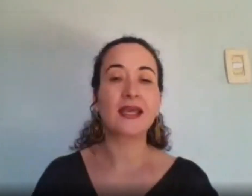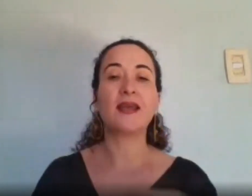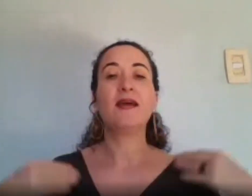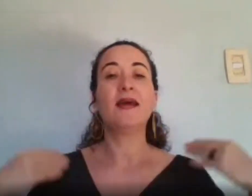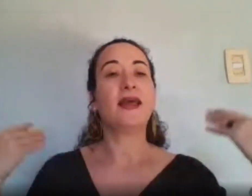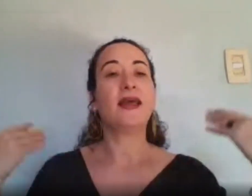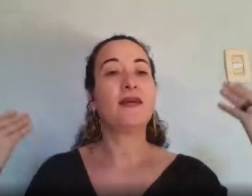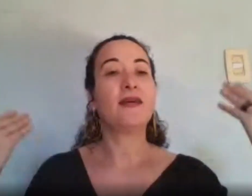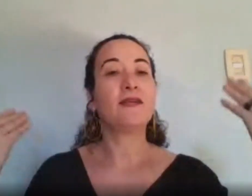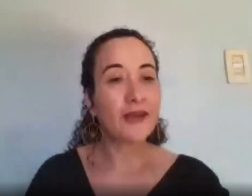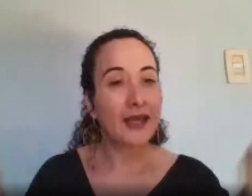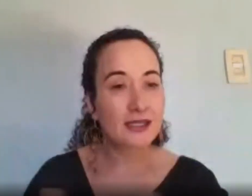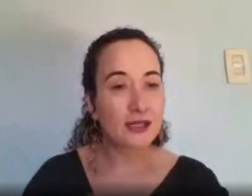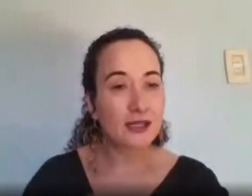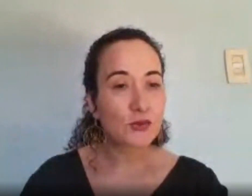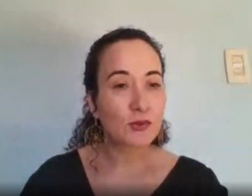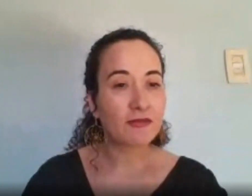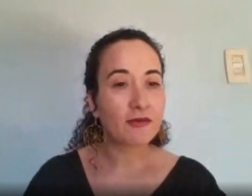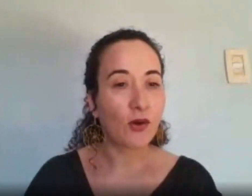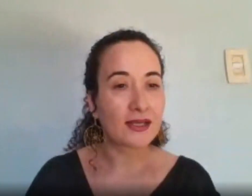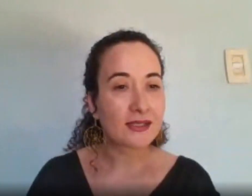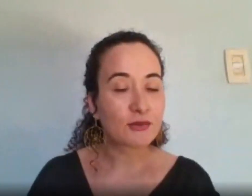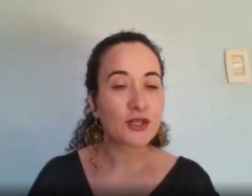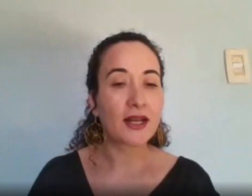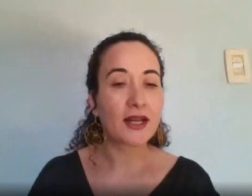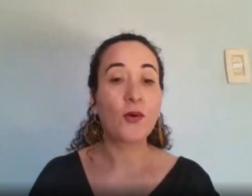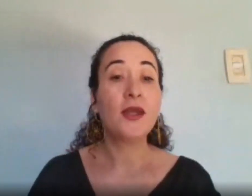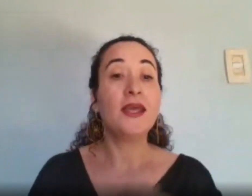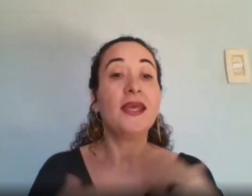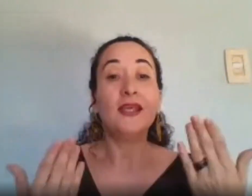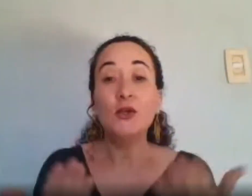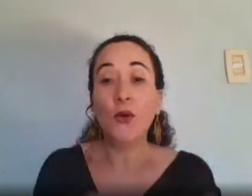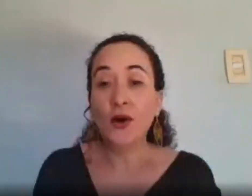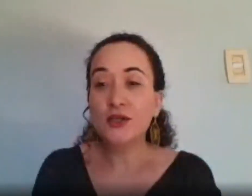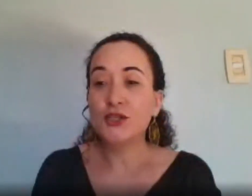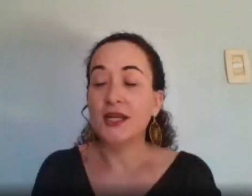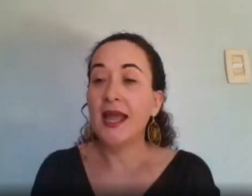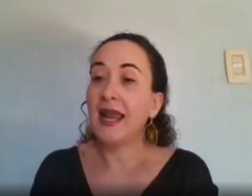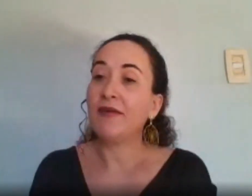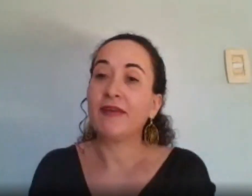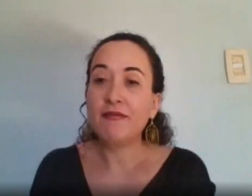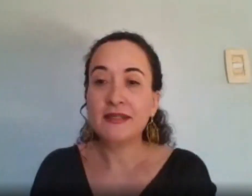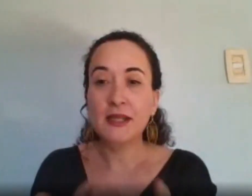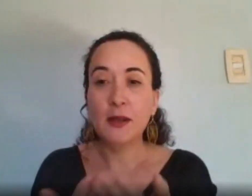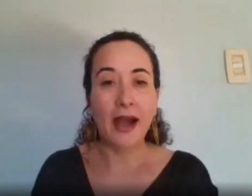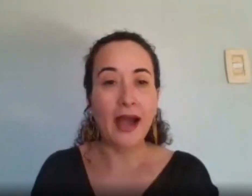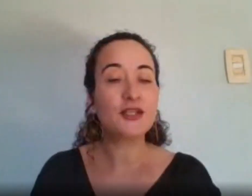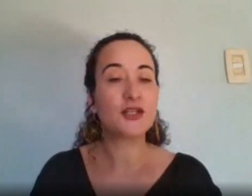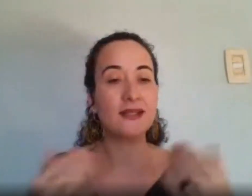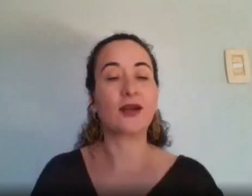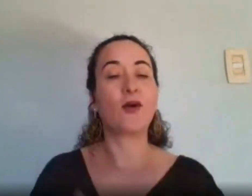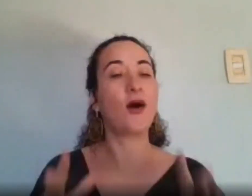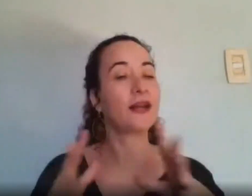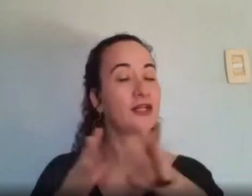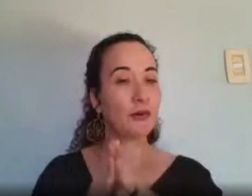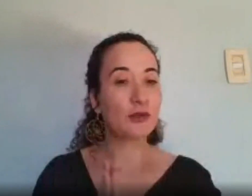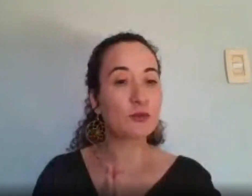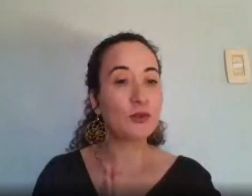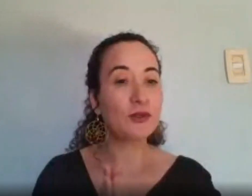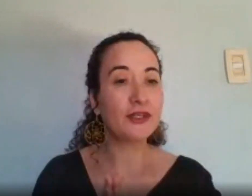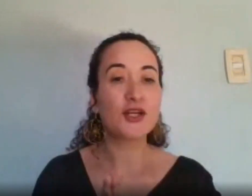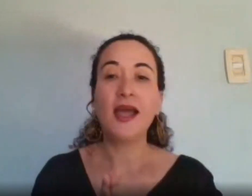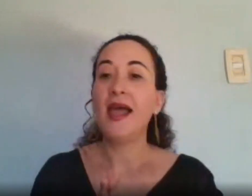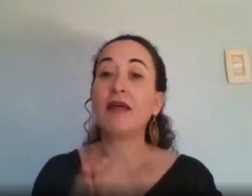seu TCC, fez a sua colação de grau, e hoje ela vai fazer parte, né, agora